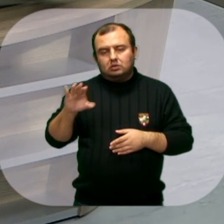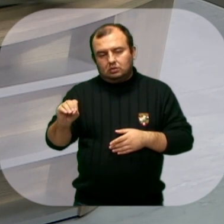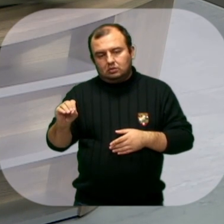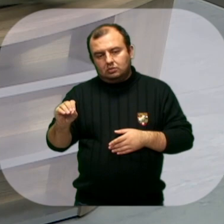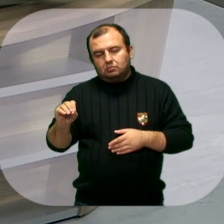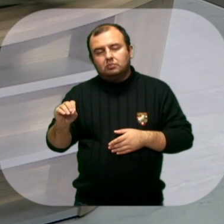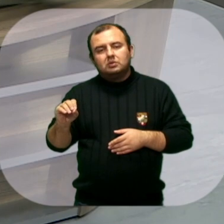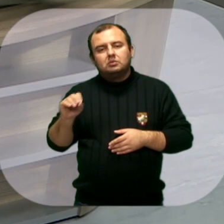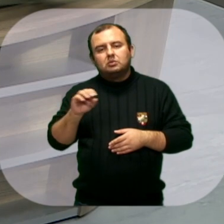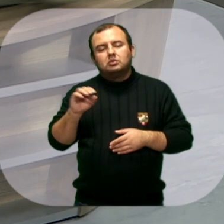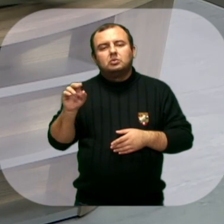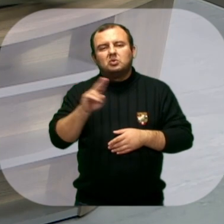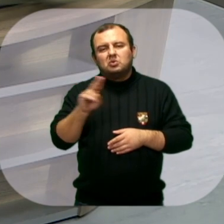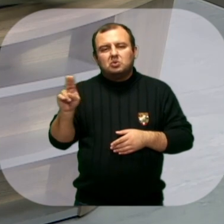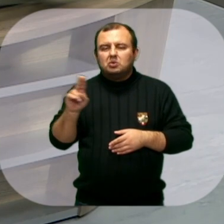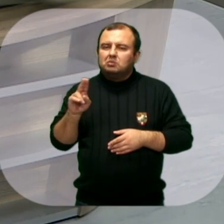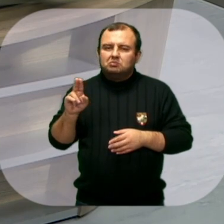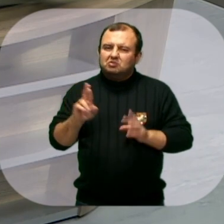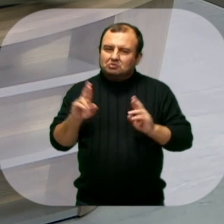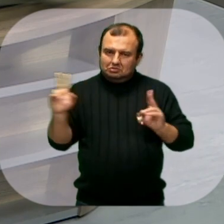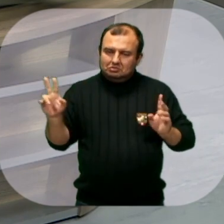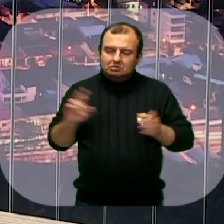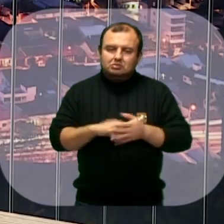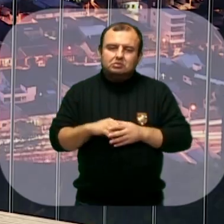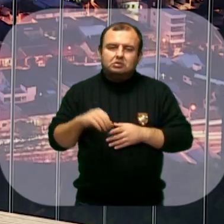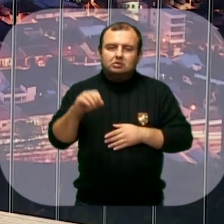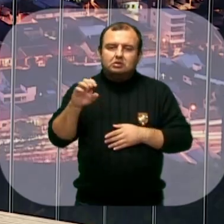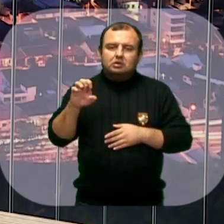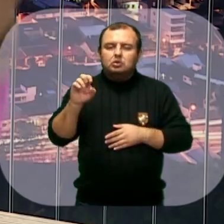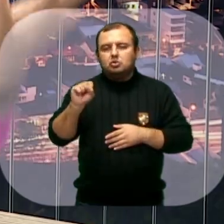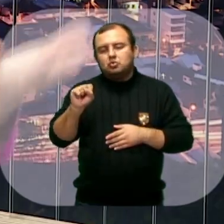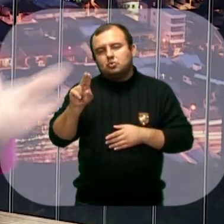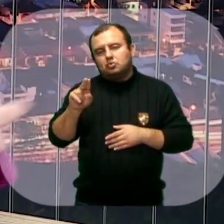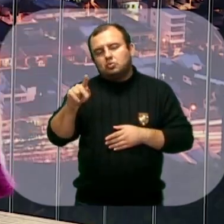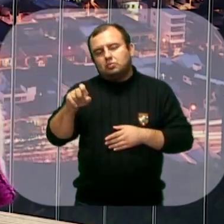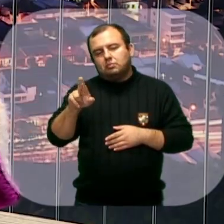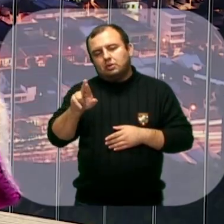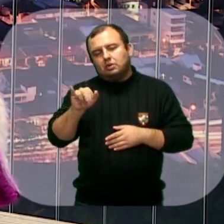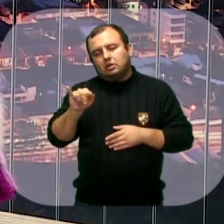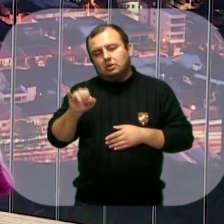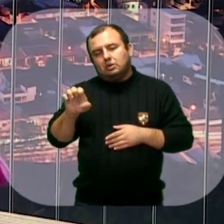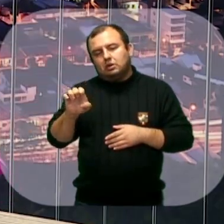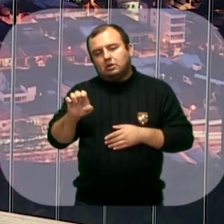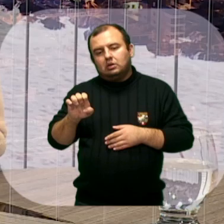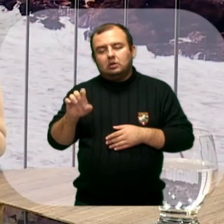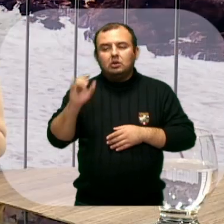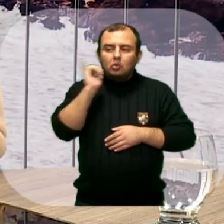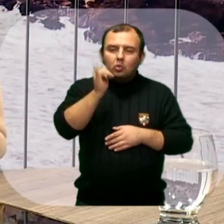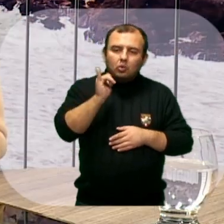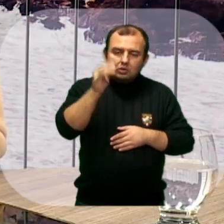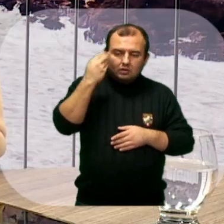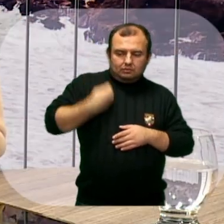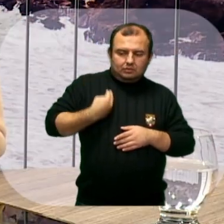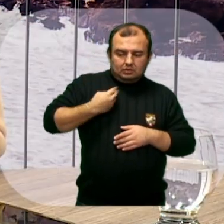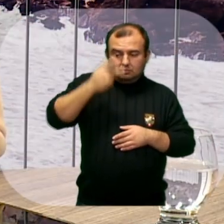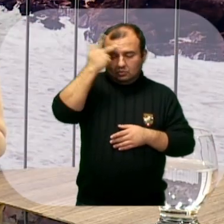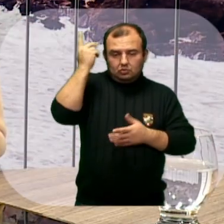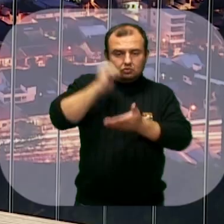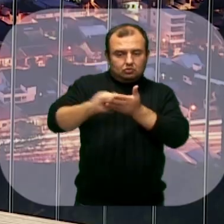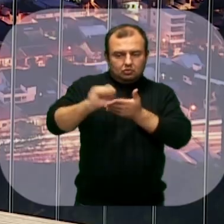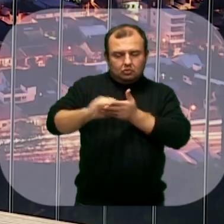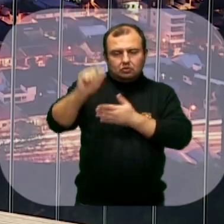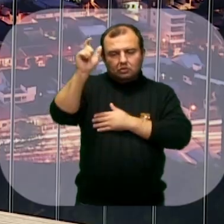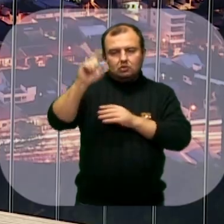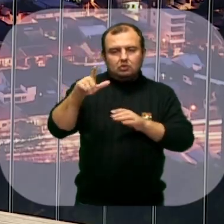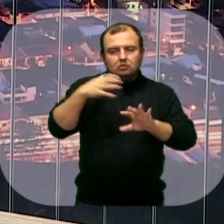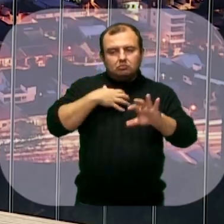Exupéry. Oh, que lindo! Porque daí conta a vida de quem escreveu o livro. Exatamente, quem escreveu o livro